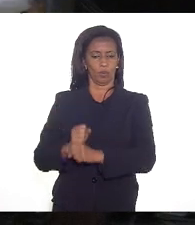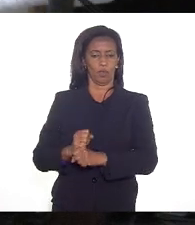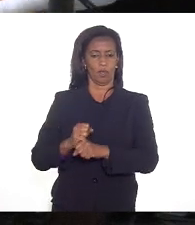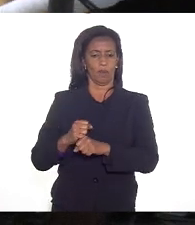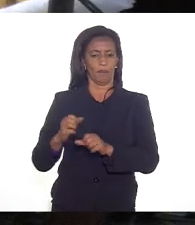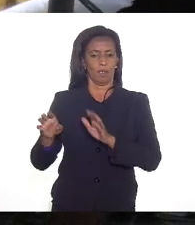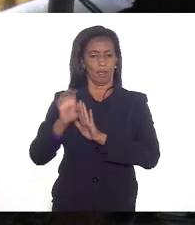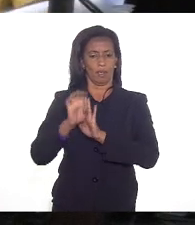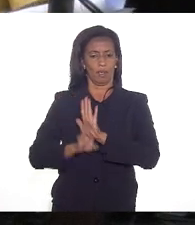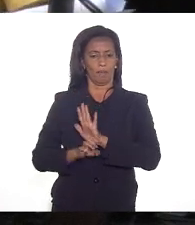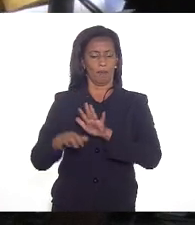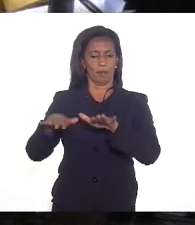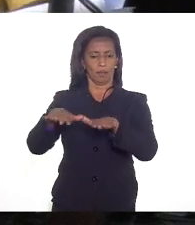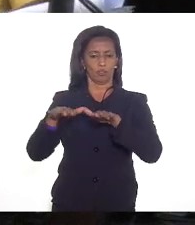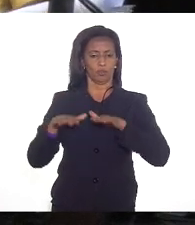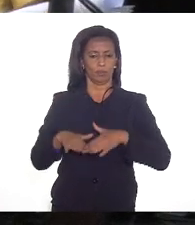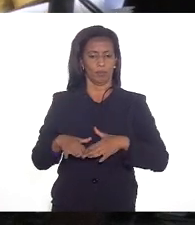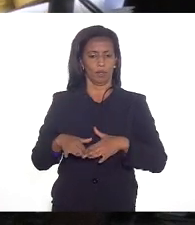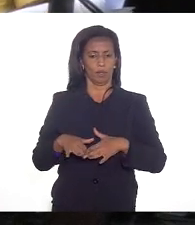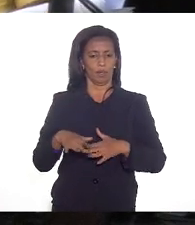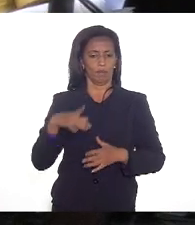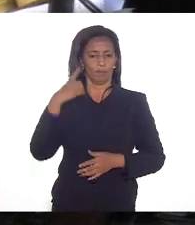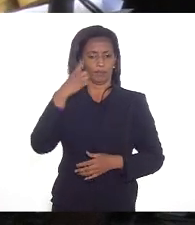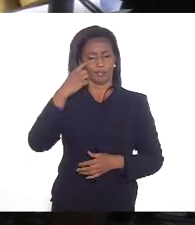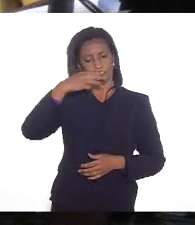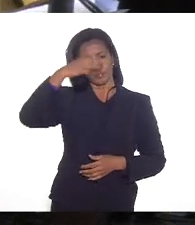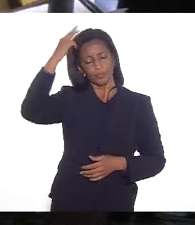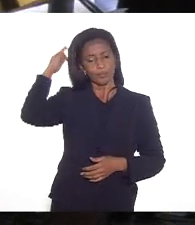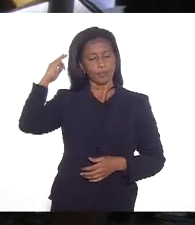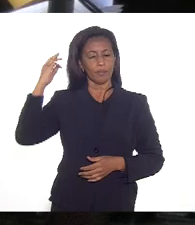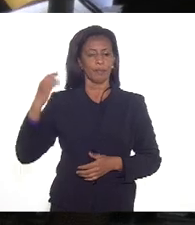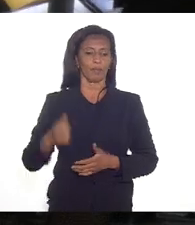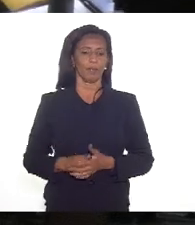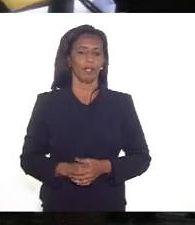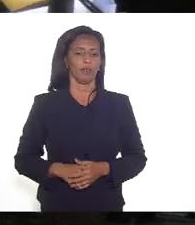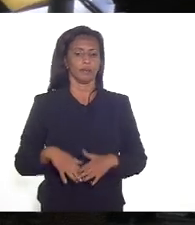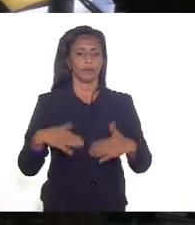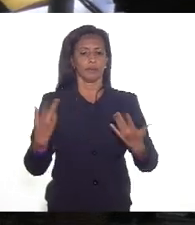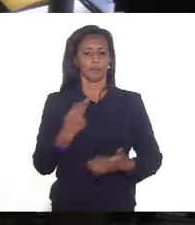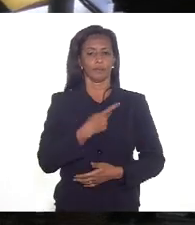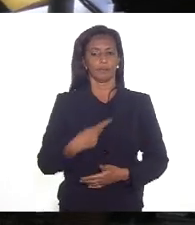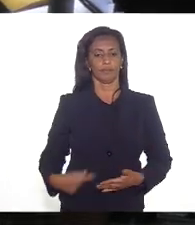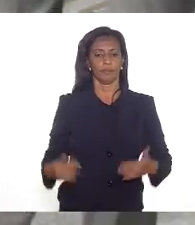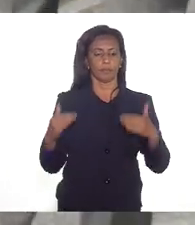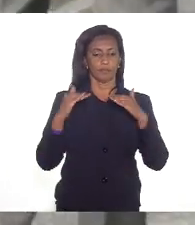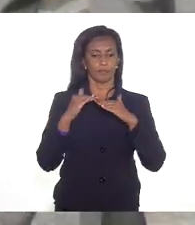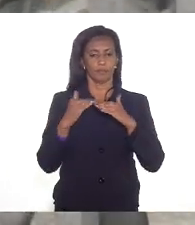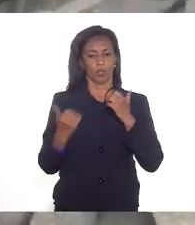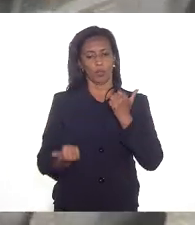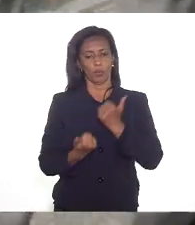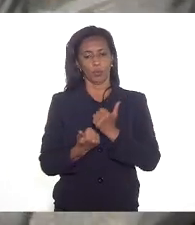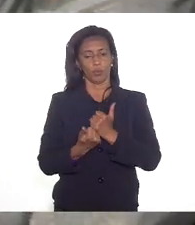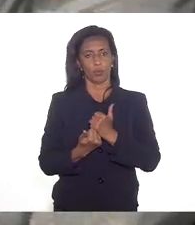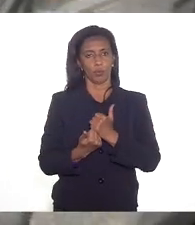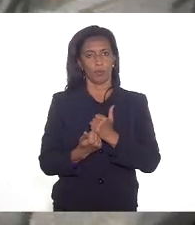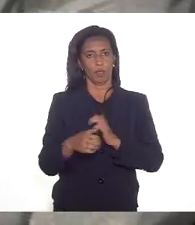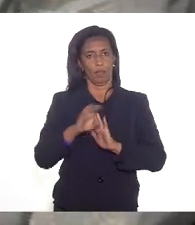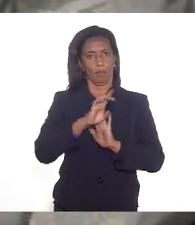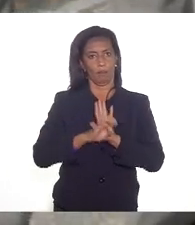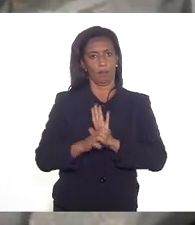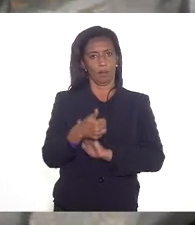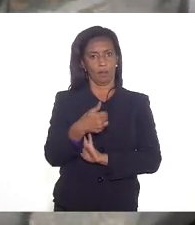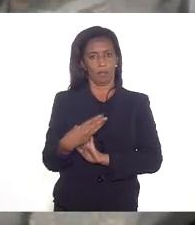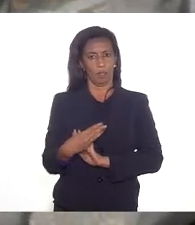emendas de plenário que a gente pode ser pela professora coração diz adaptado mas pode ser sou presidente parecida favorável com subemenda à emenda 13